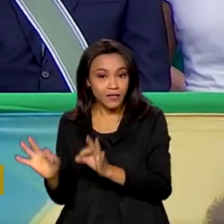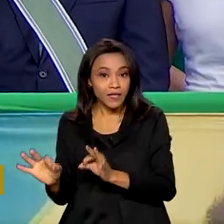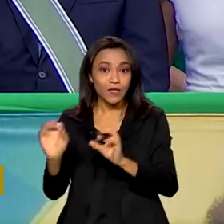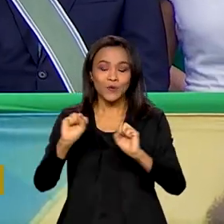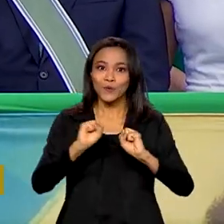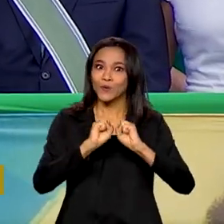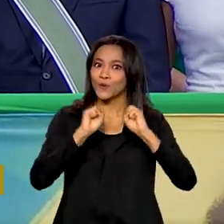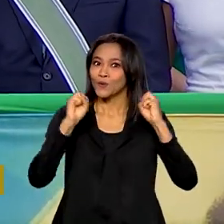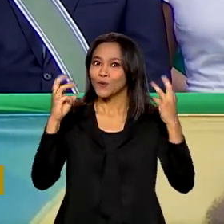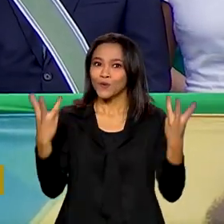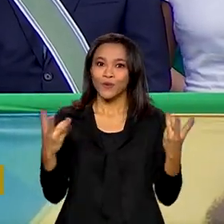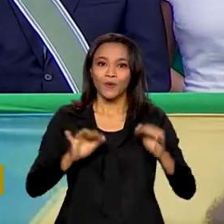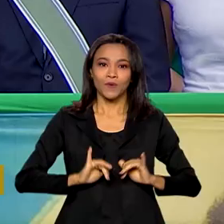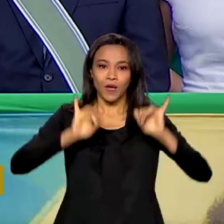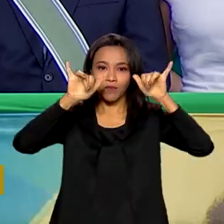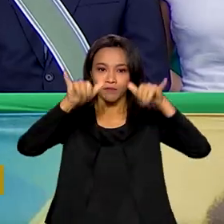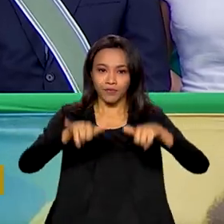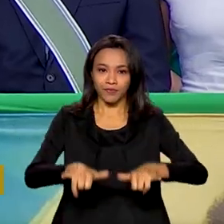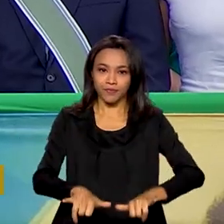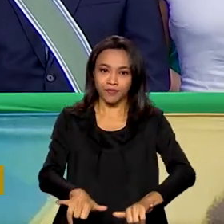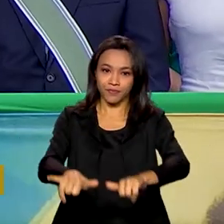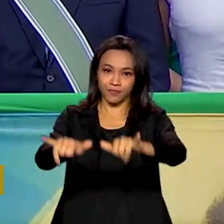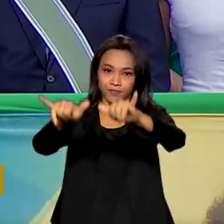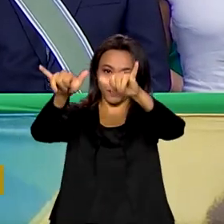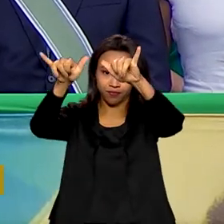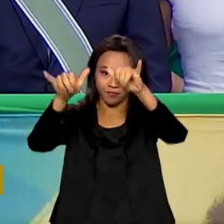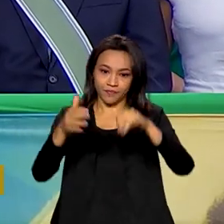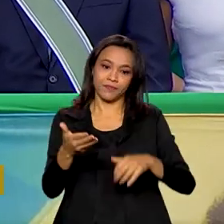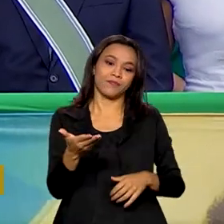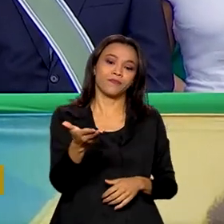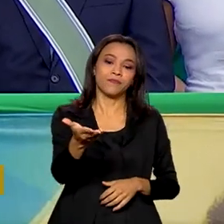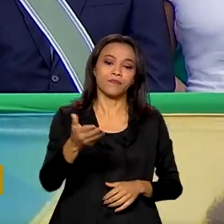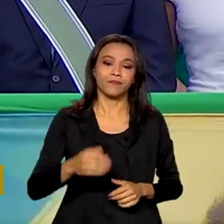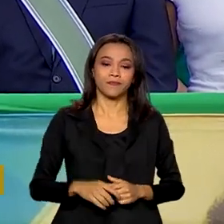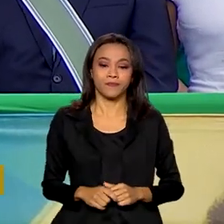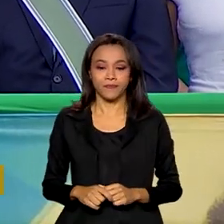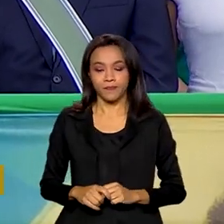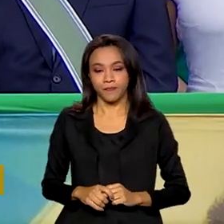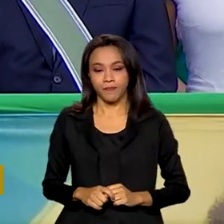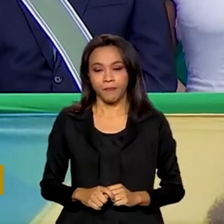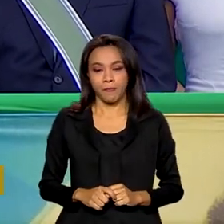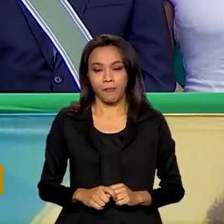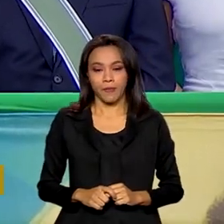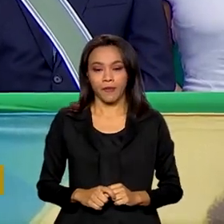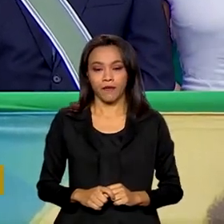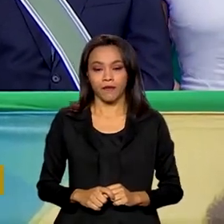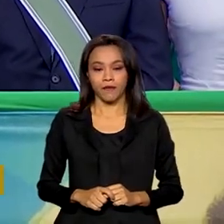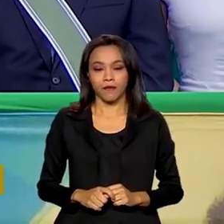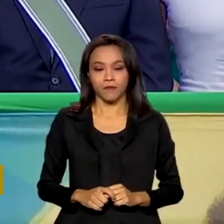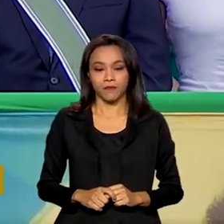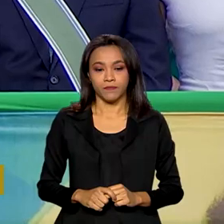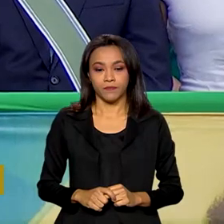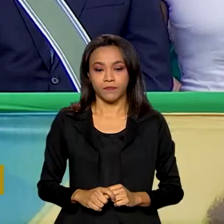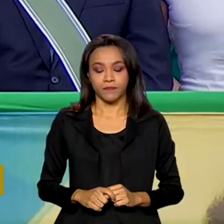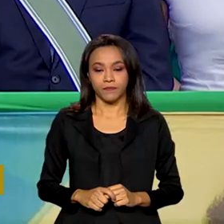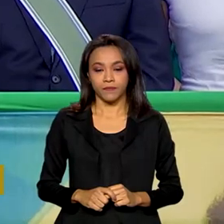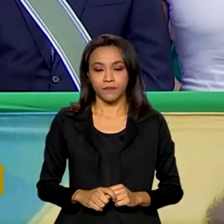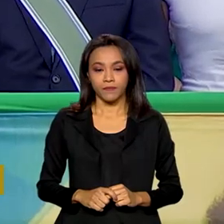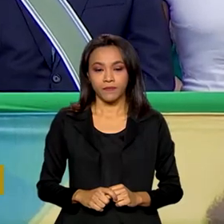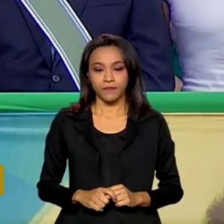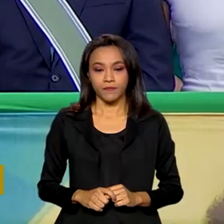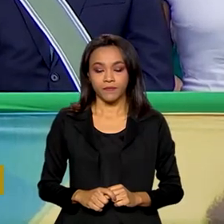da Fumaça. Vamos voltar, vamos ver se a gente tem novamente imagens lá de cima da esquadrilha. Guardas Dragões da